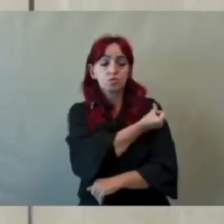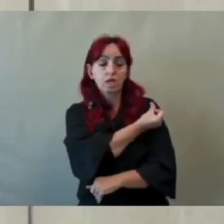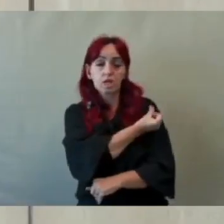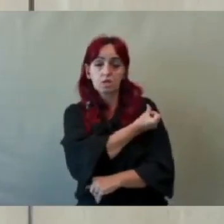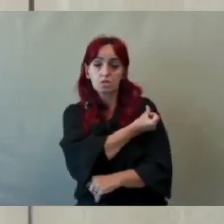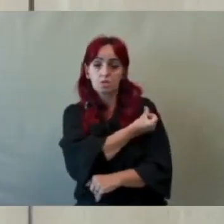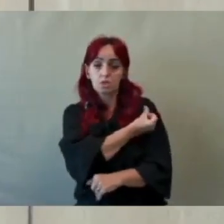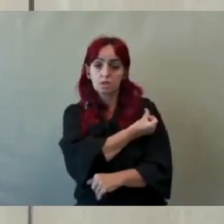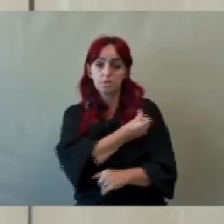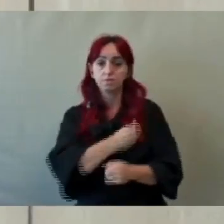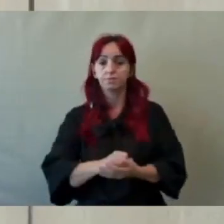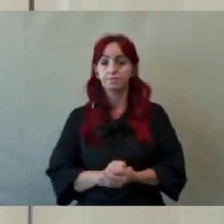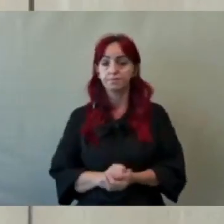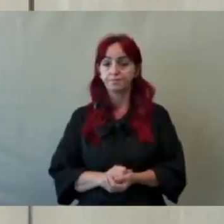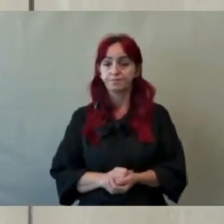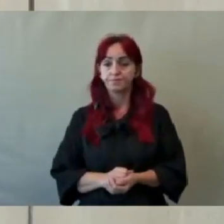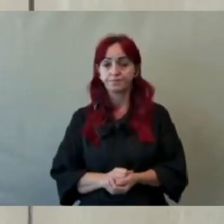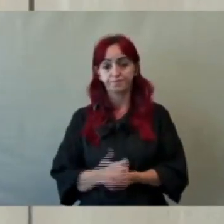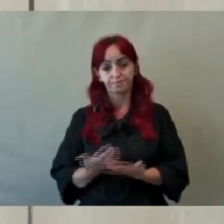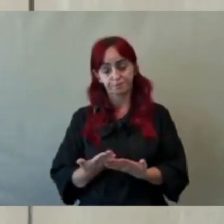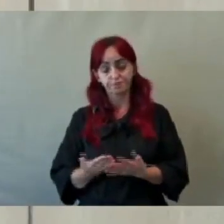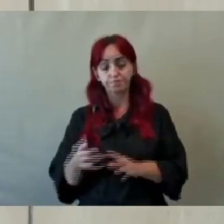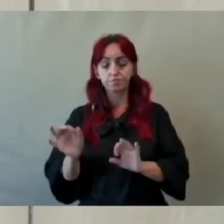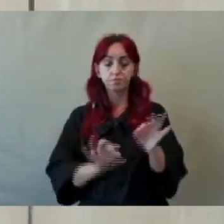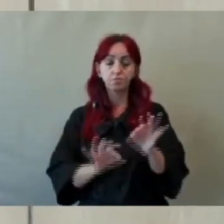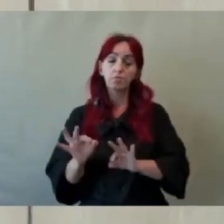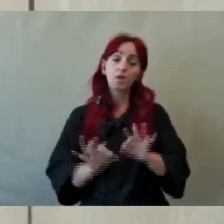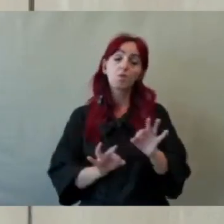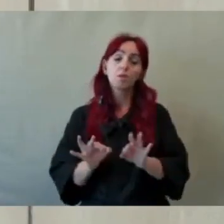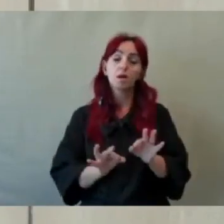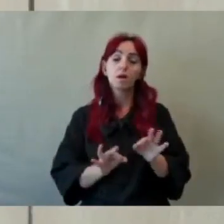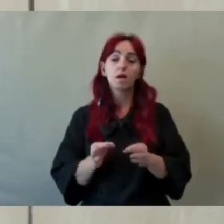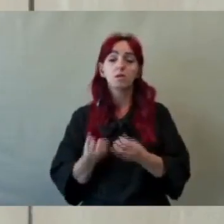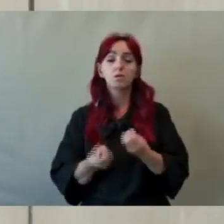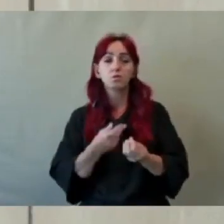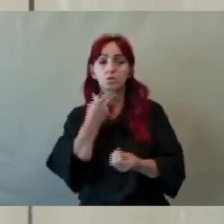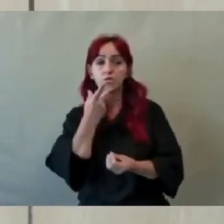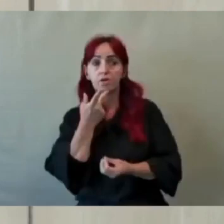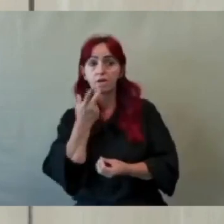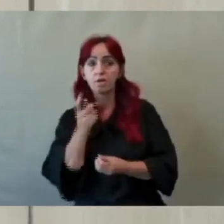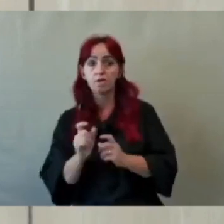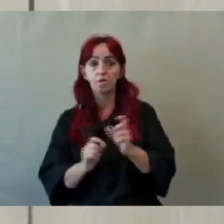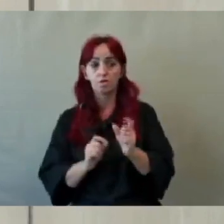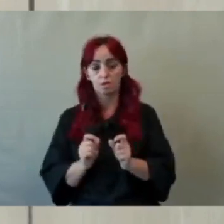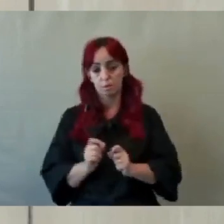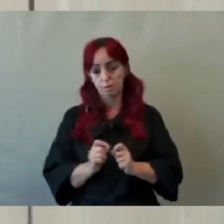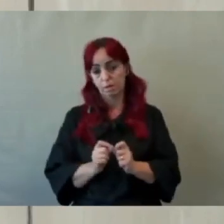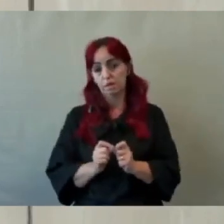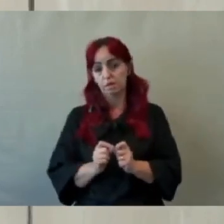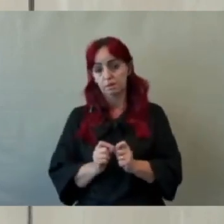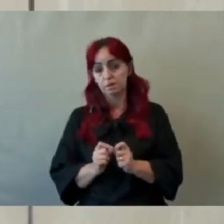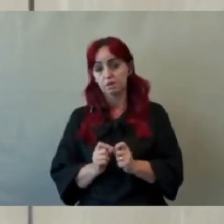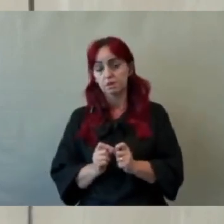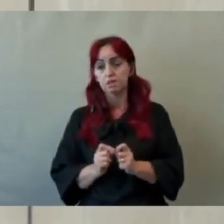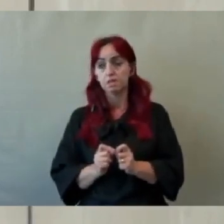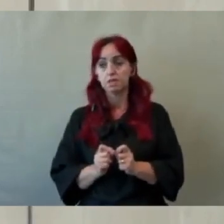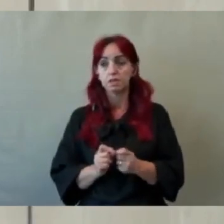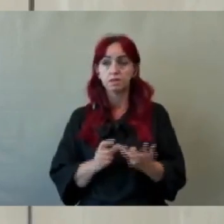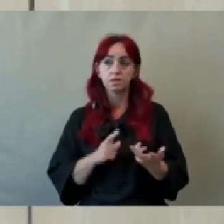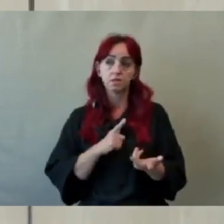Nacional de Educação. O plano, como a Guelda trouxe, ele trouxe para a gente